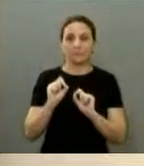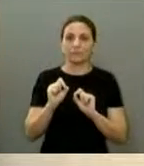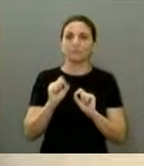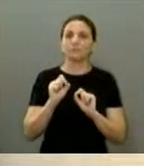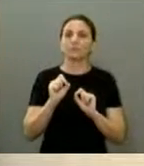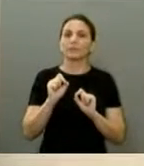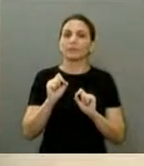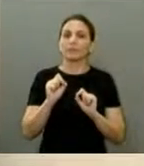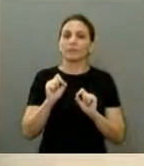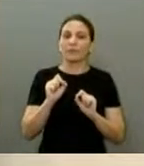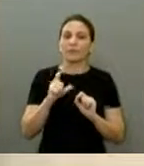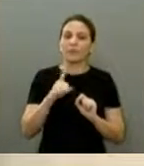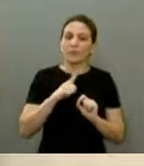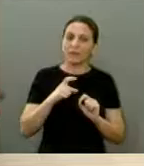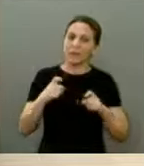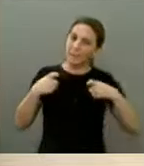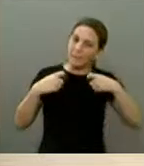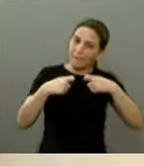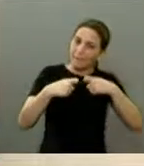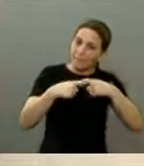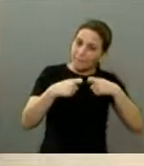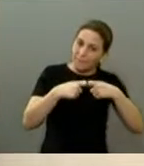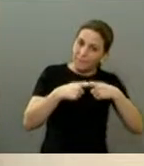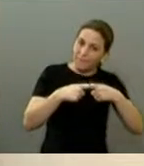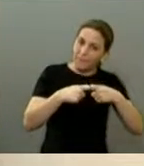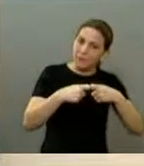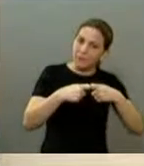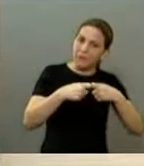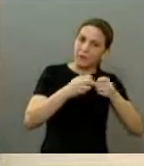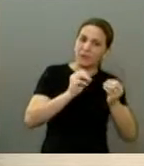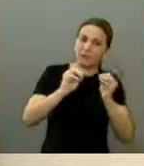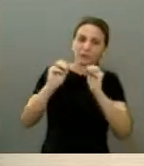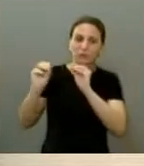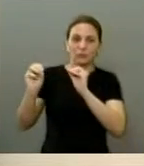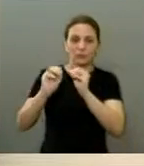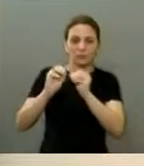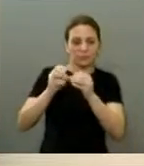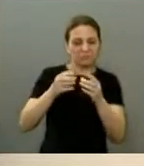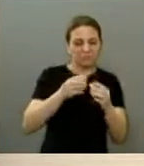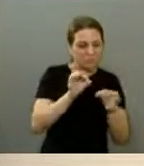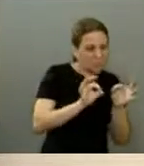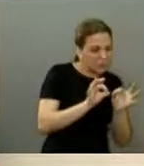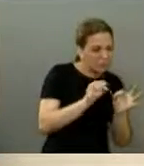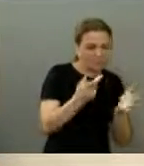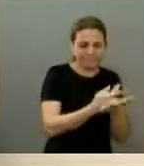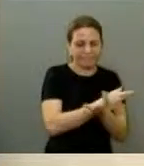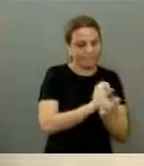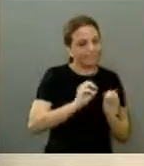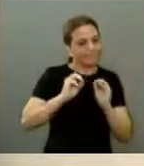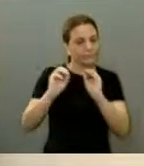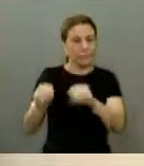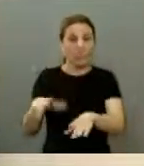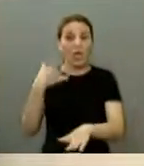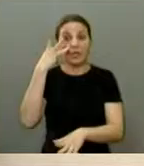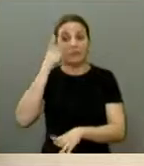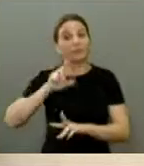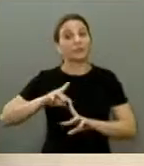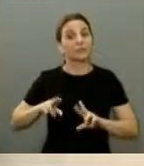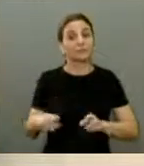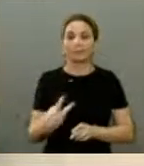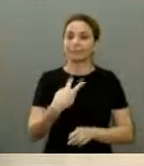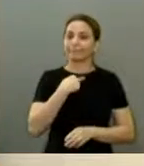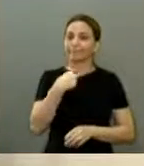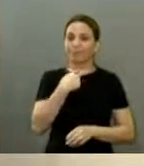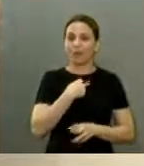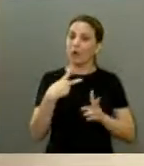E fazer meia, a gente pode pegar, jogar fora e fazer outra, né? Não dá para fazer isso com vida, não dá para fazer isso com criança. Então, eu